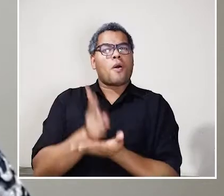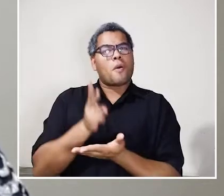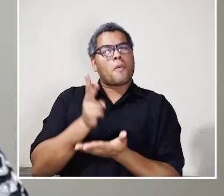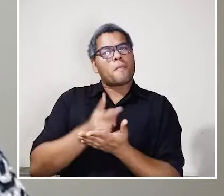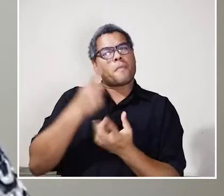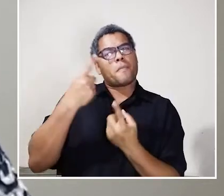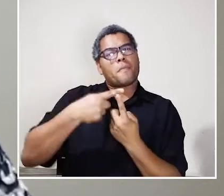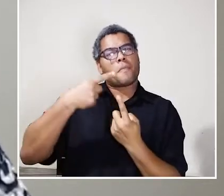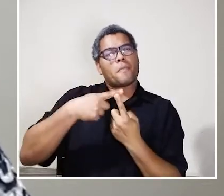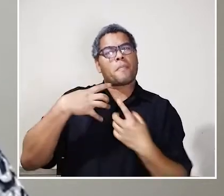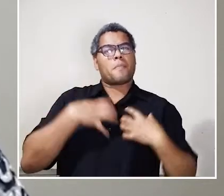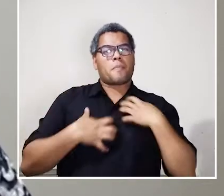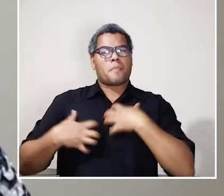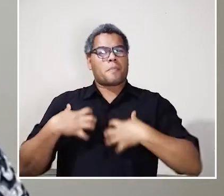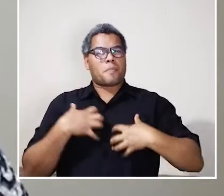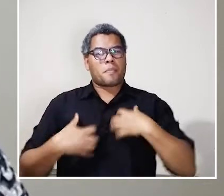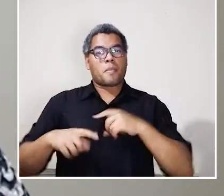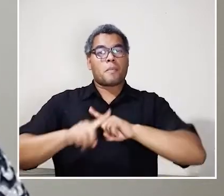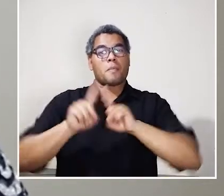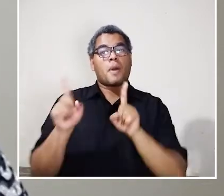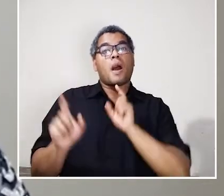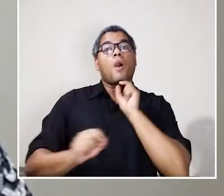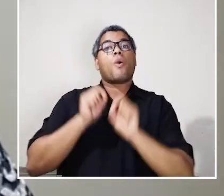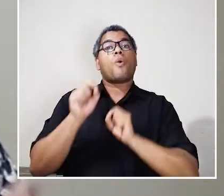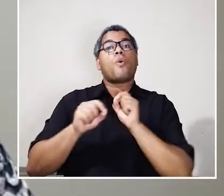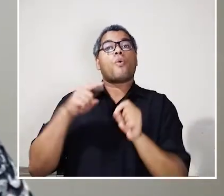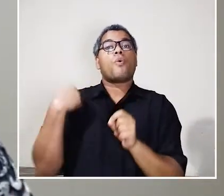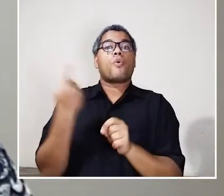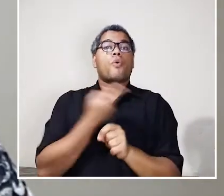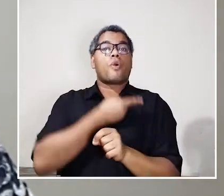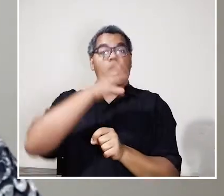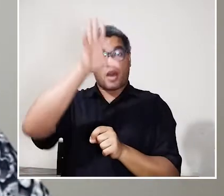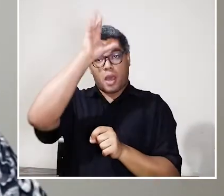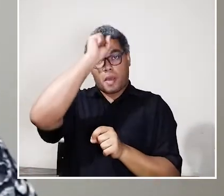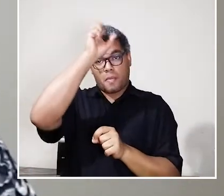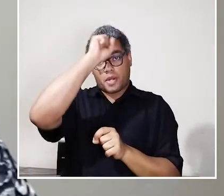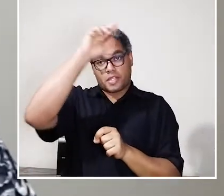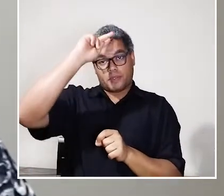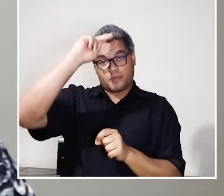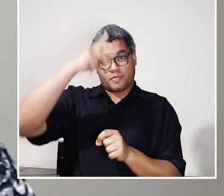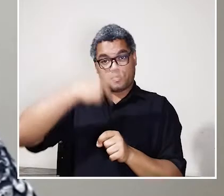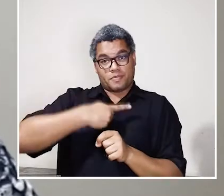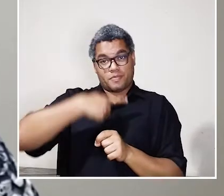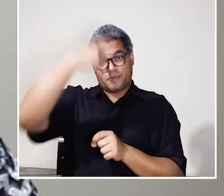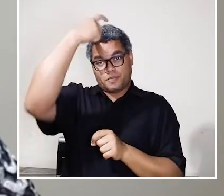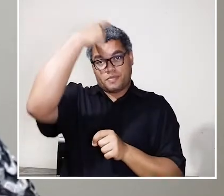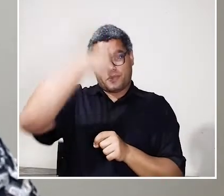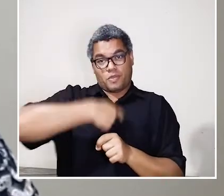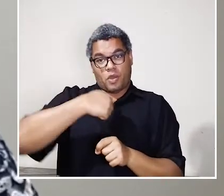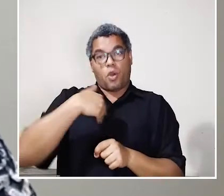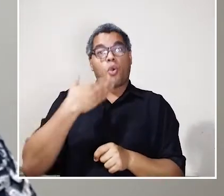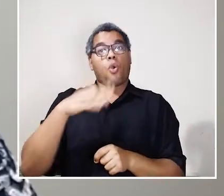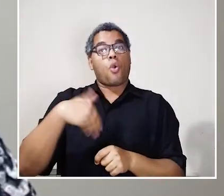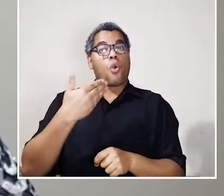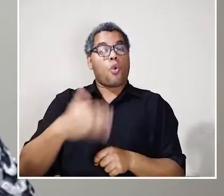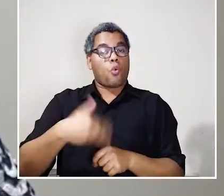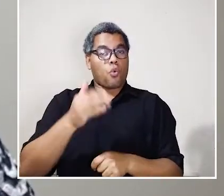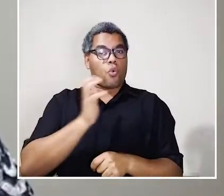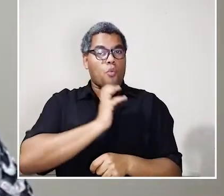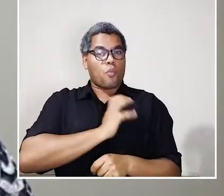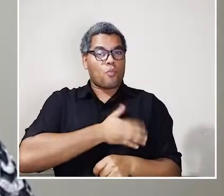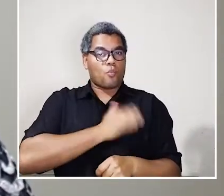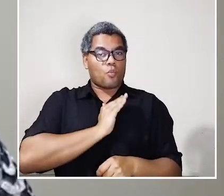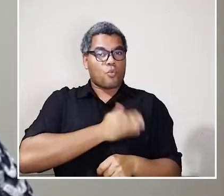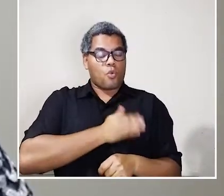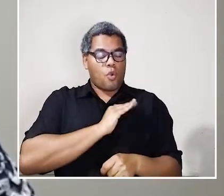sofrimento, o mesmo tipo de angústia, mas é o que nós aprendemos sobre nós mesmos quando o gelo do